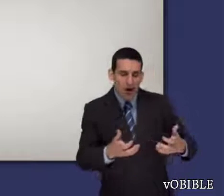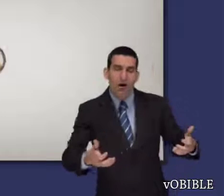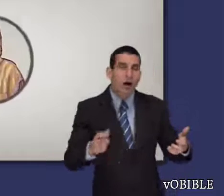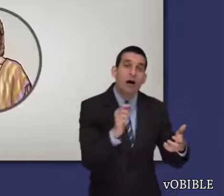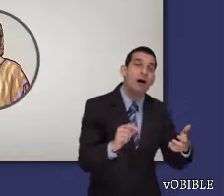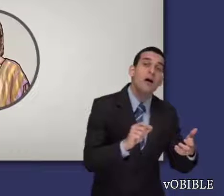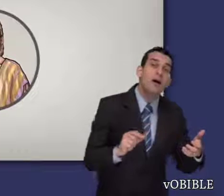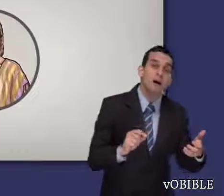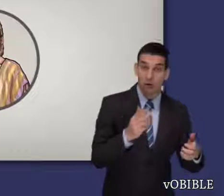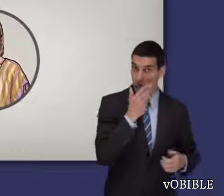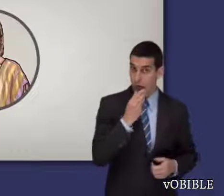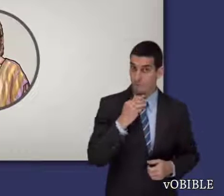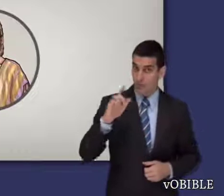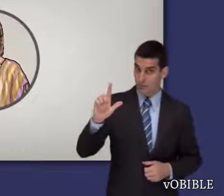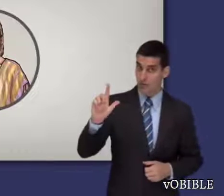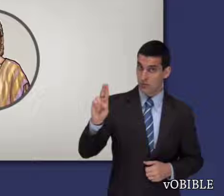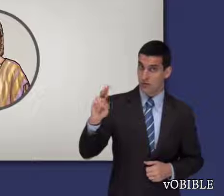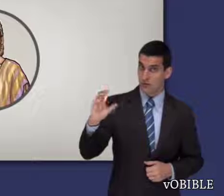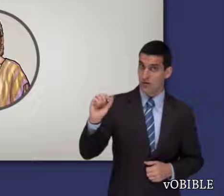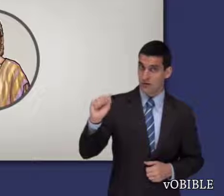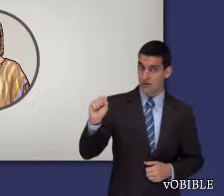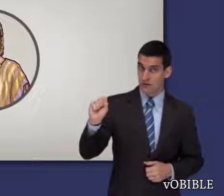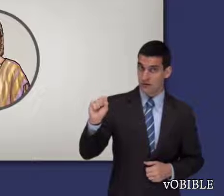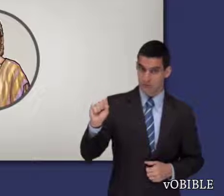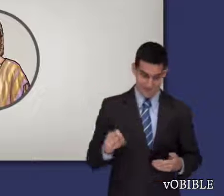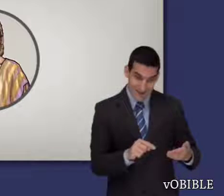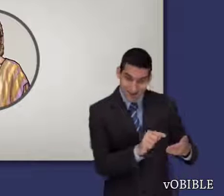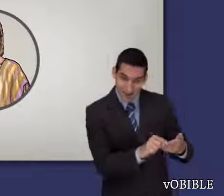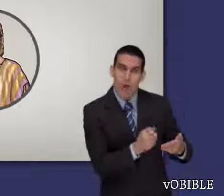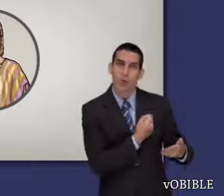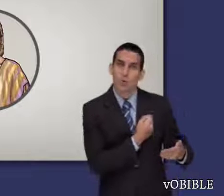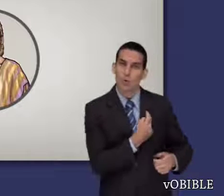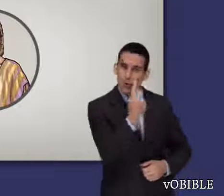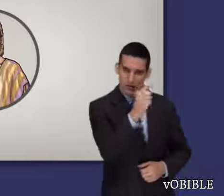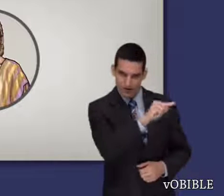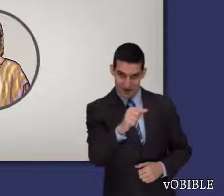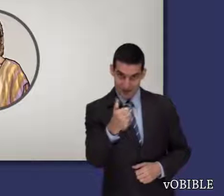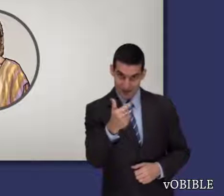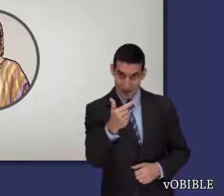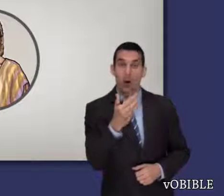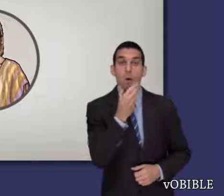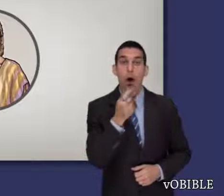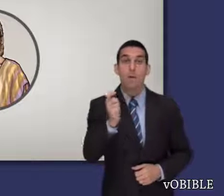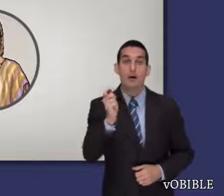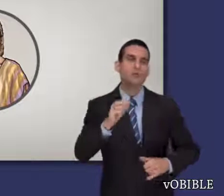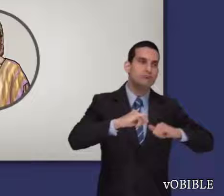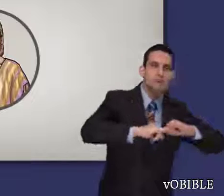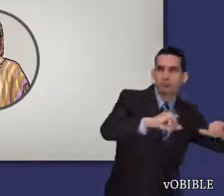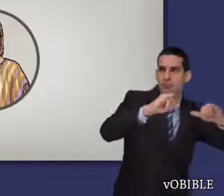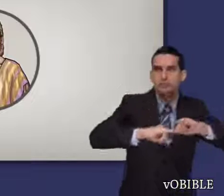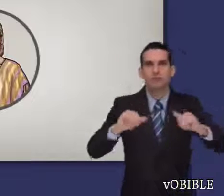Atos dos Apóstolos foi escrito por Lucas. Os capítulos 1 a 12 de Atos se concentram